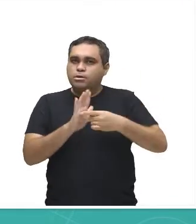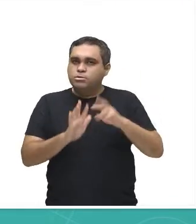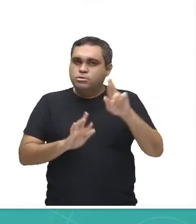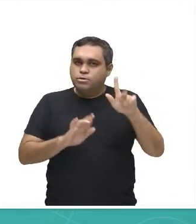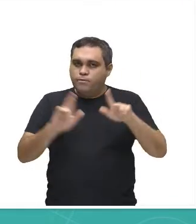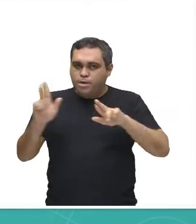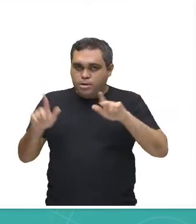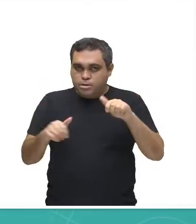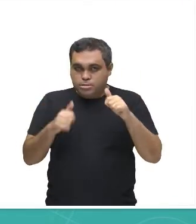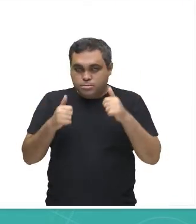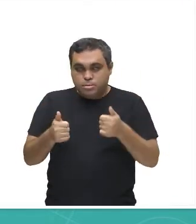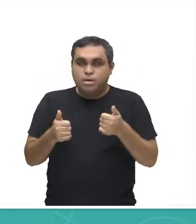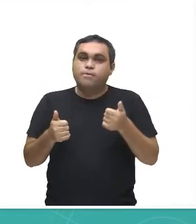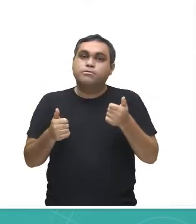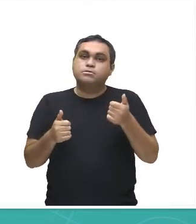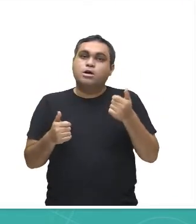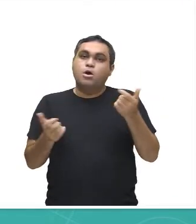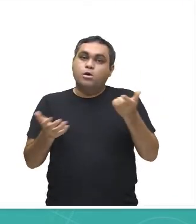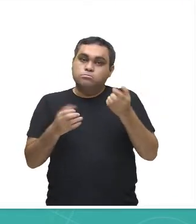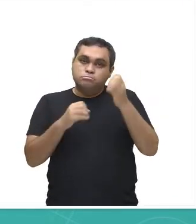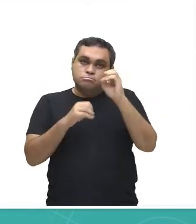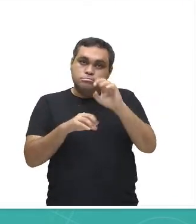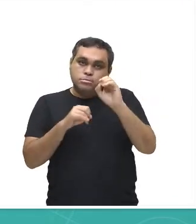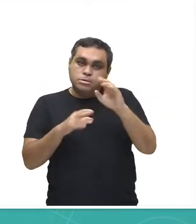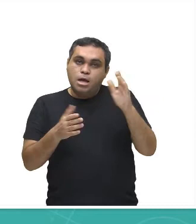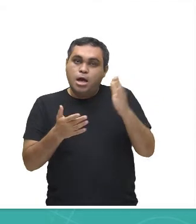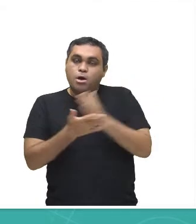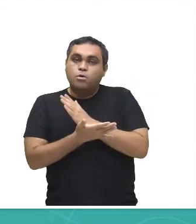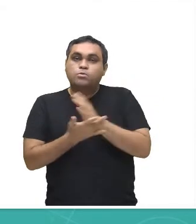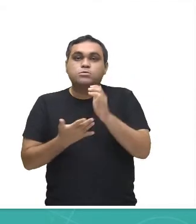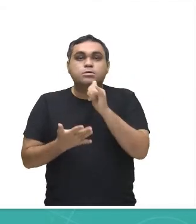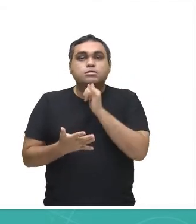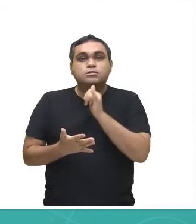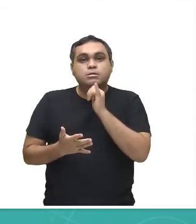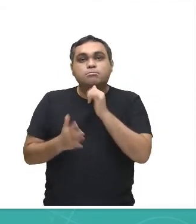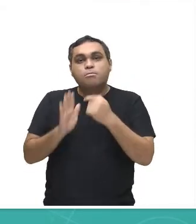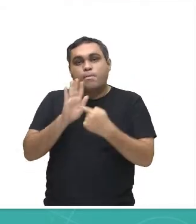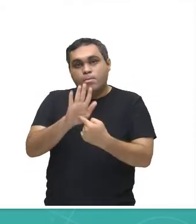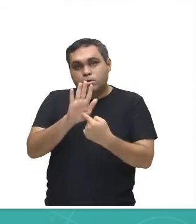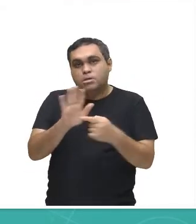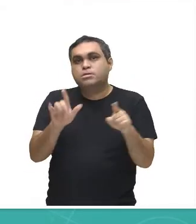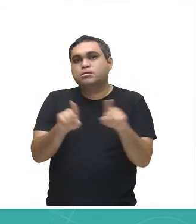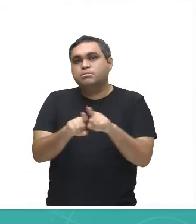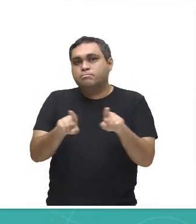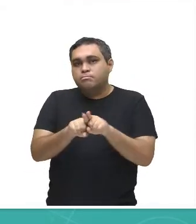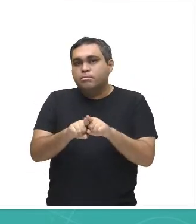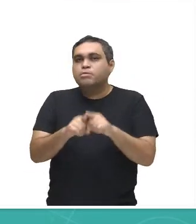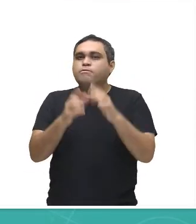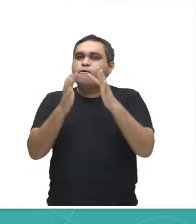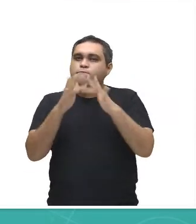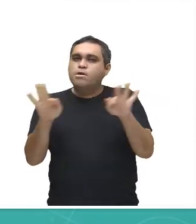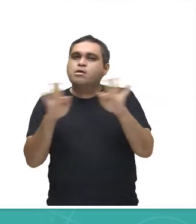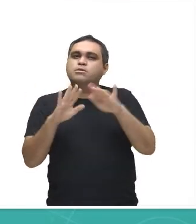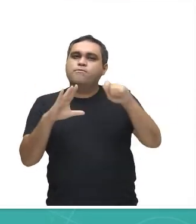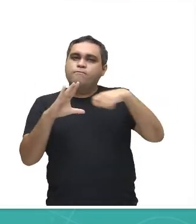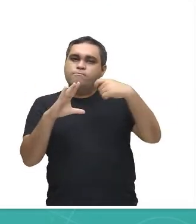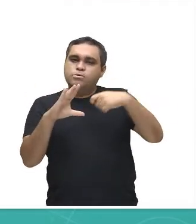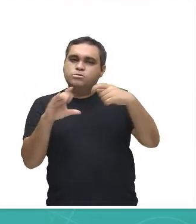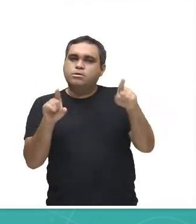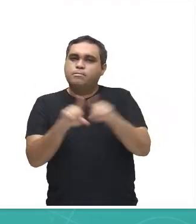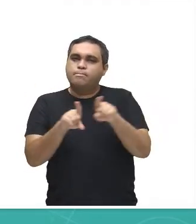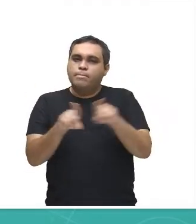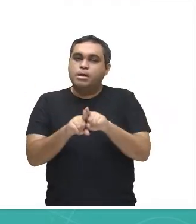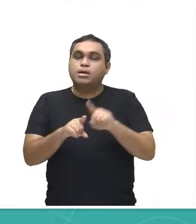e vocês vão acompanhar comigo alguns exemplos, tá? Nessas orações que vocês vão ver no vídeo agora e depois eu